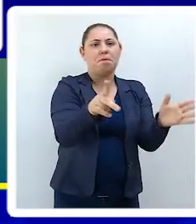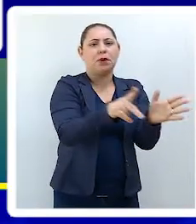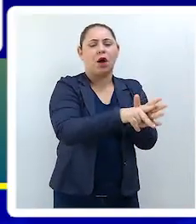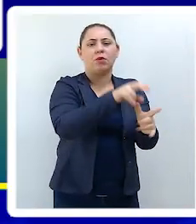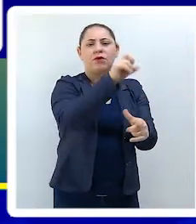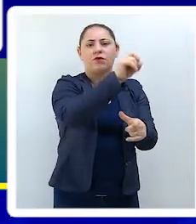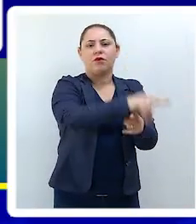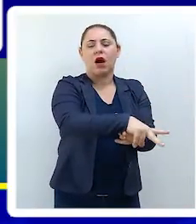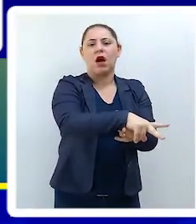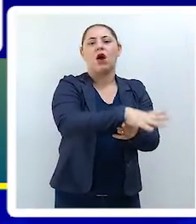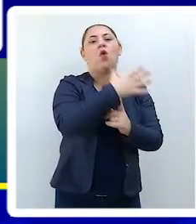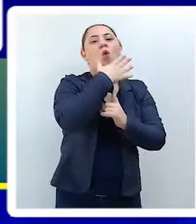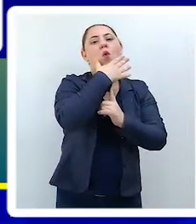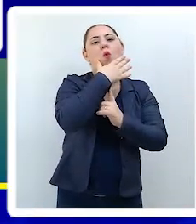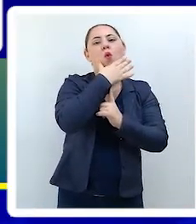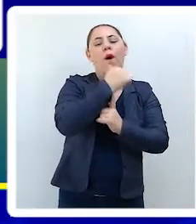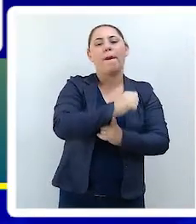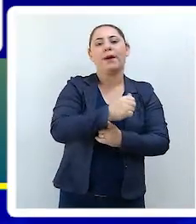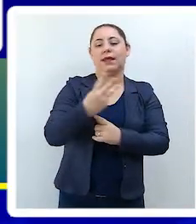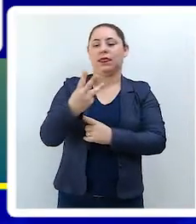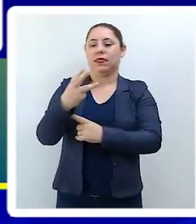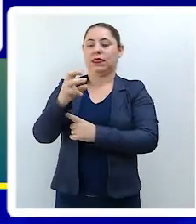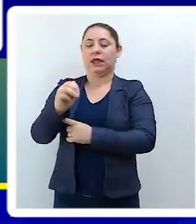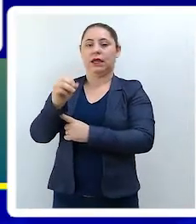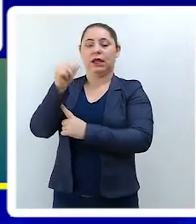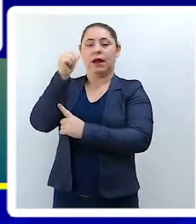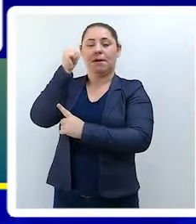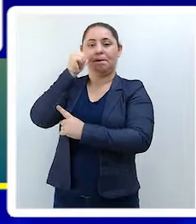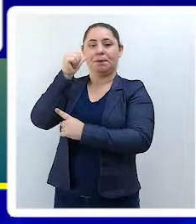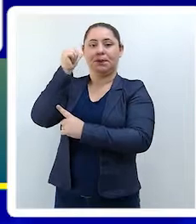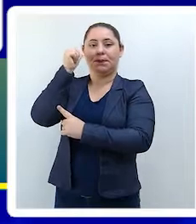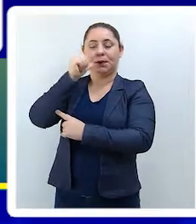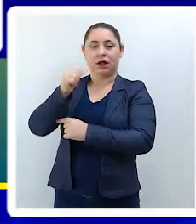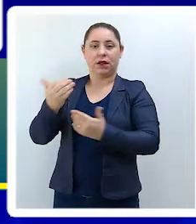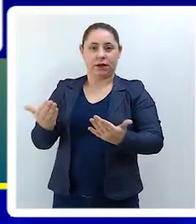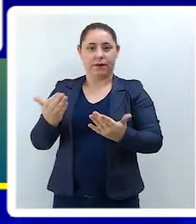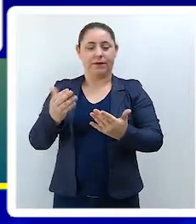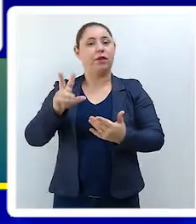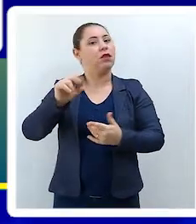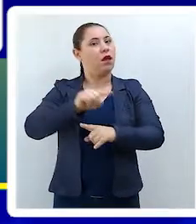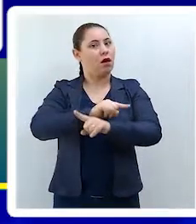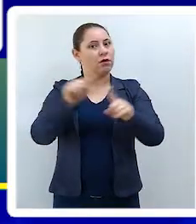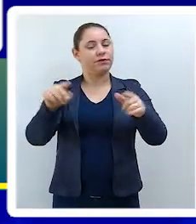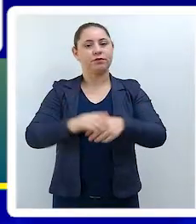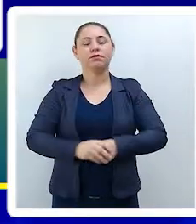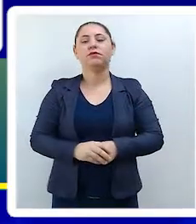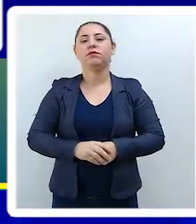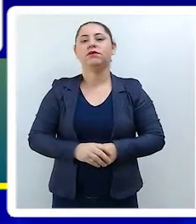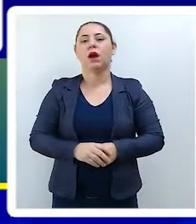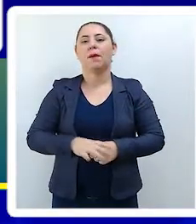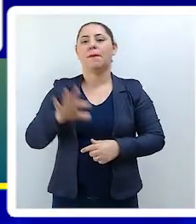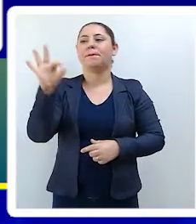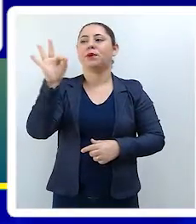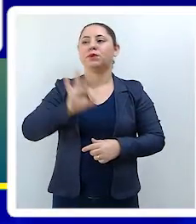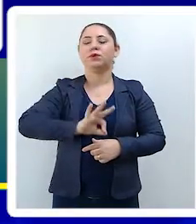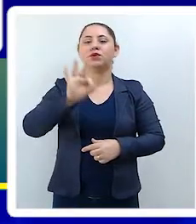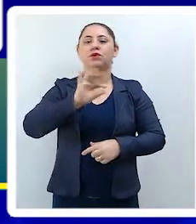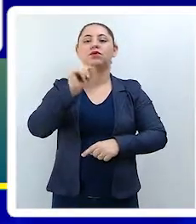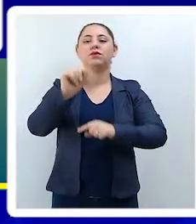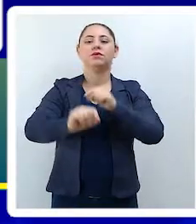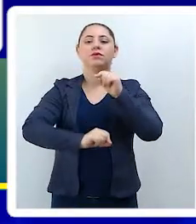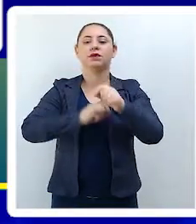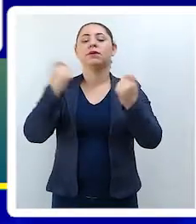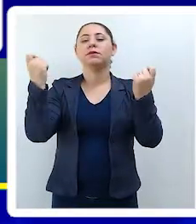para cargos do gênero masculino e 30% para o cargo para o gênero feminino. Na verdade, essa